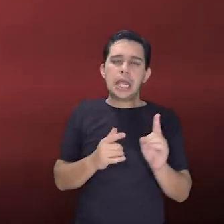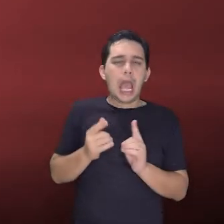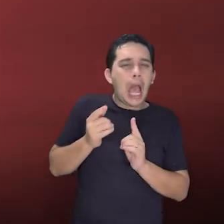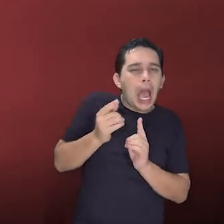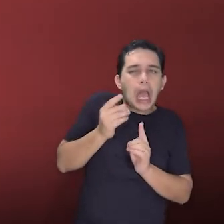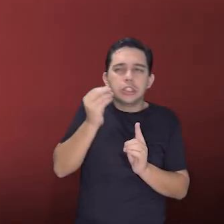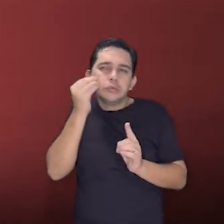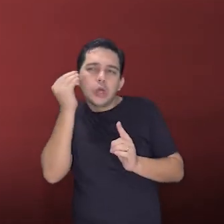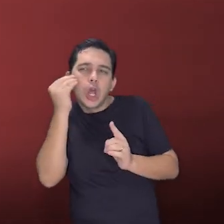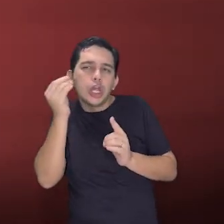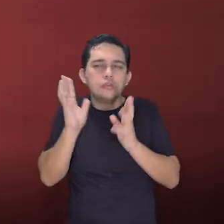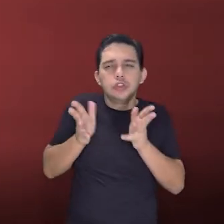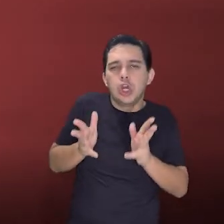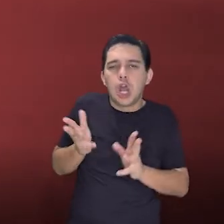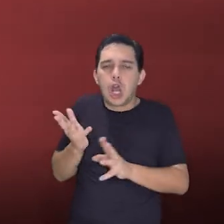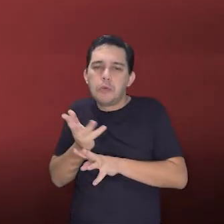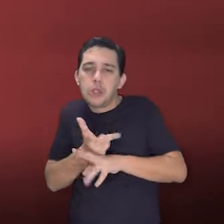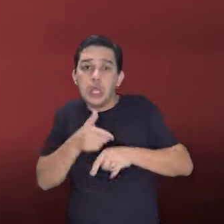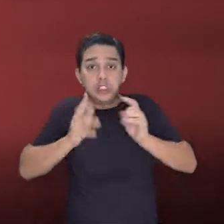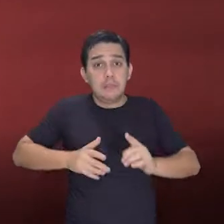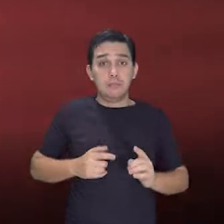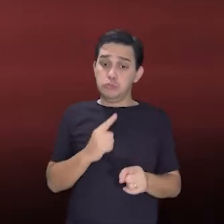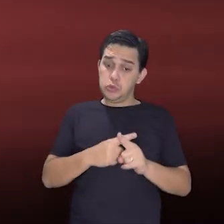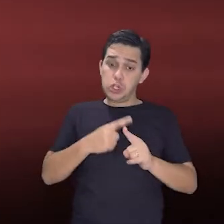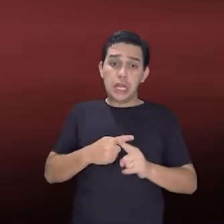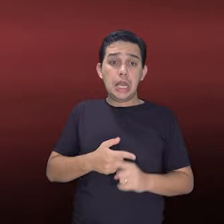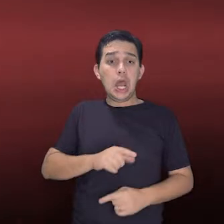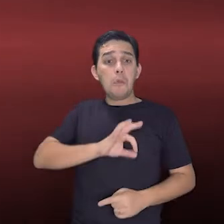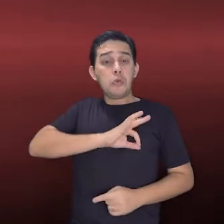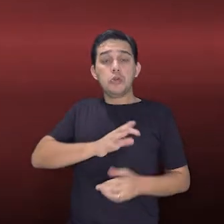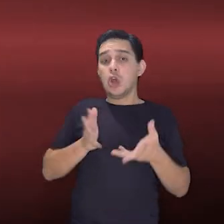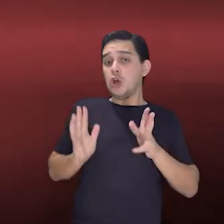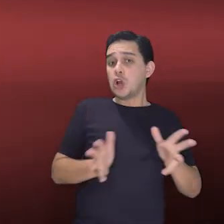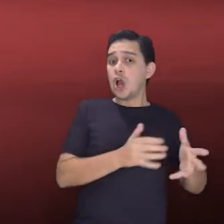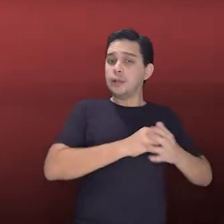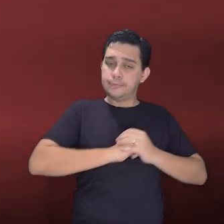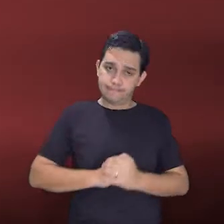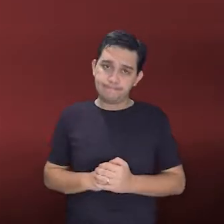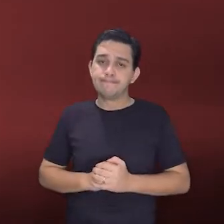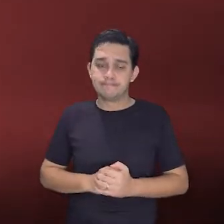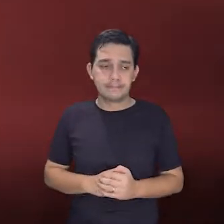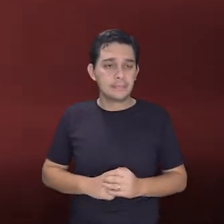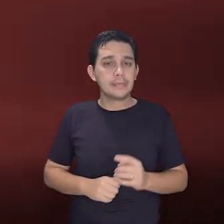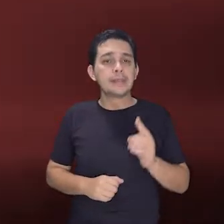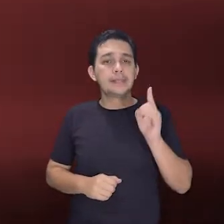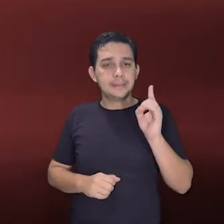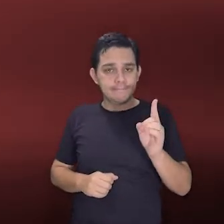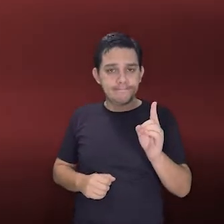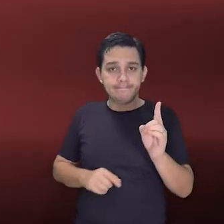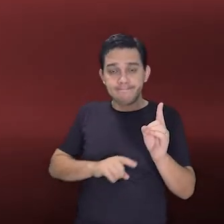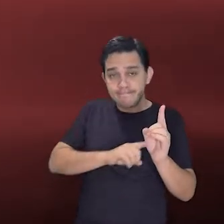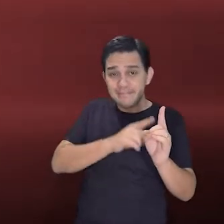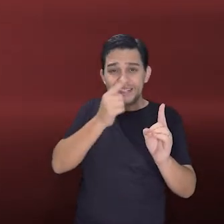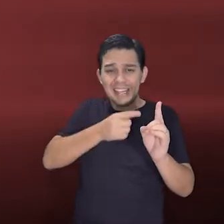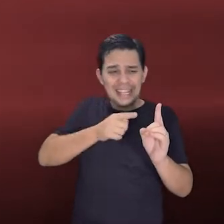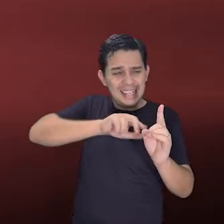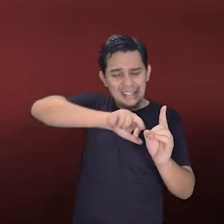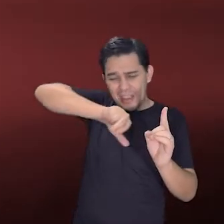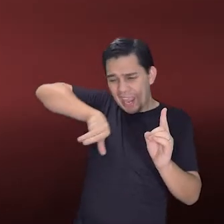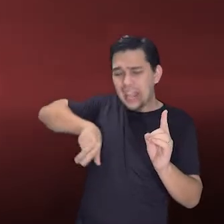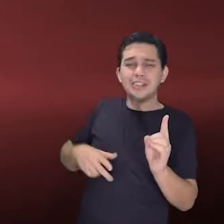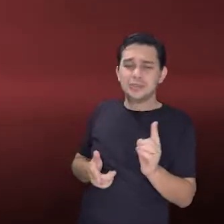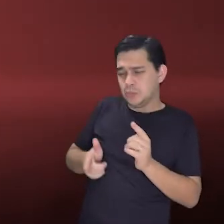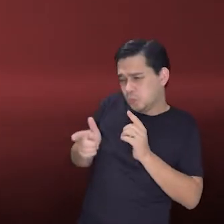delito, e também na pena foi considerado o maior desvalor da conduta do condenado em razão dos